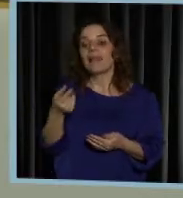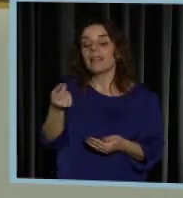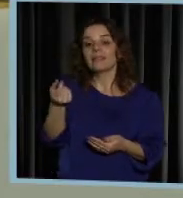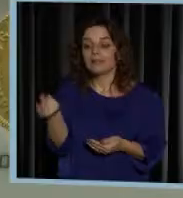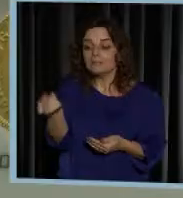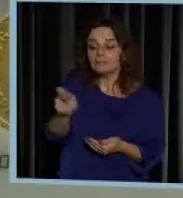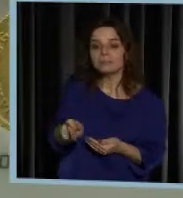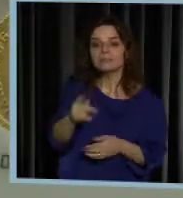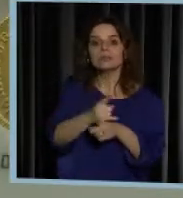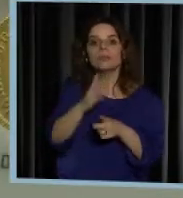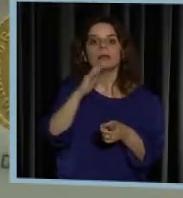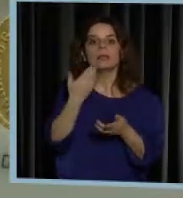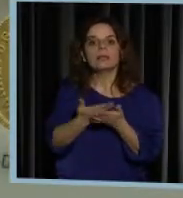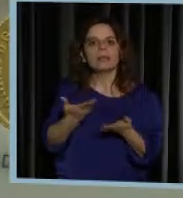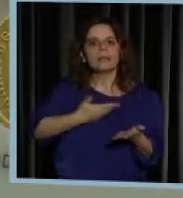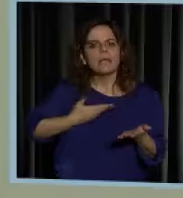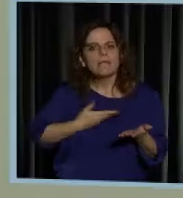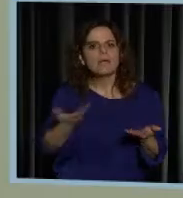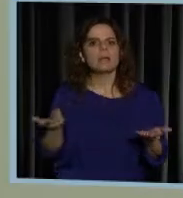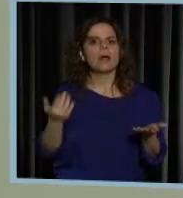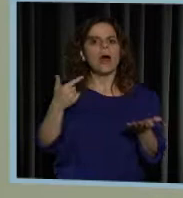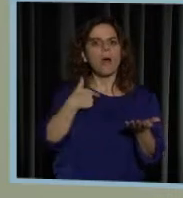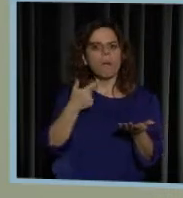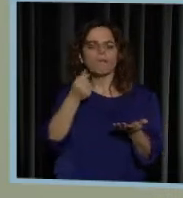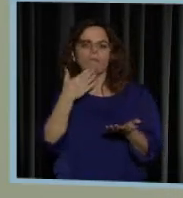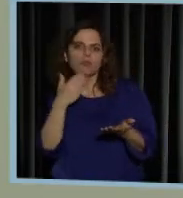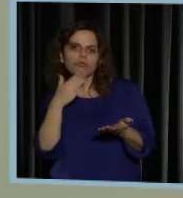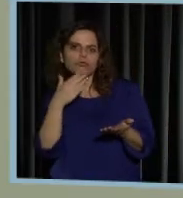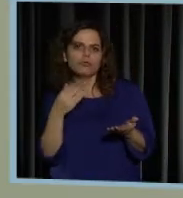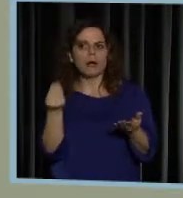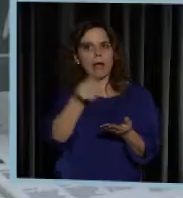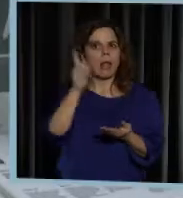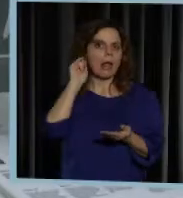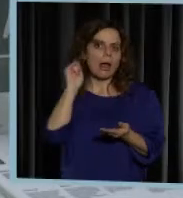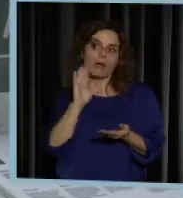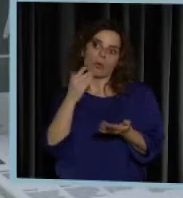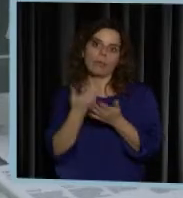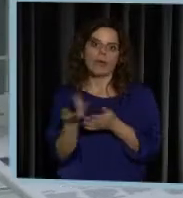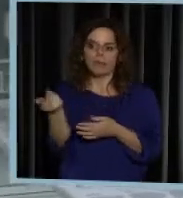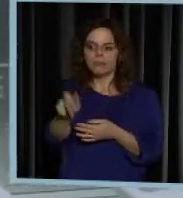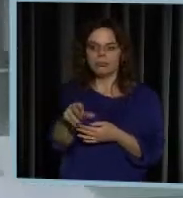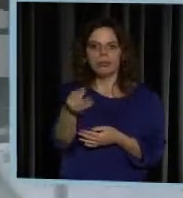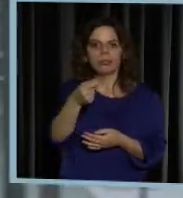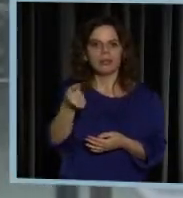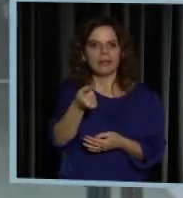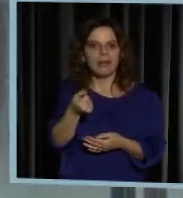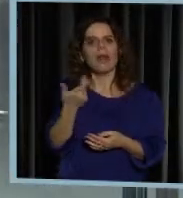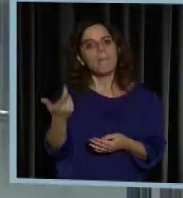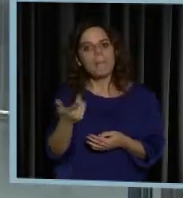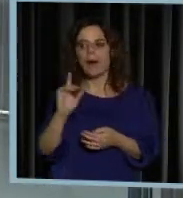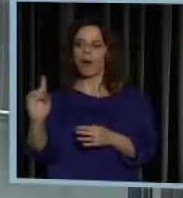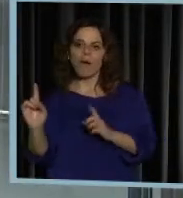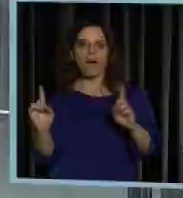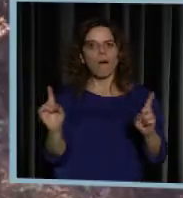surge para quantificar dívidas e créditos, mas, sobretudo, para ser um elemento